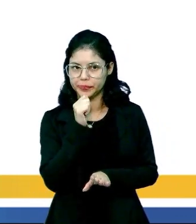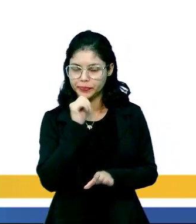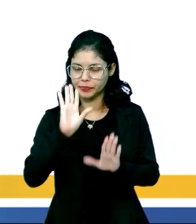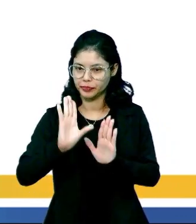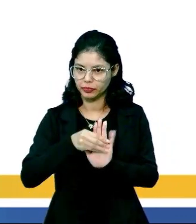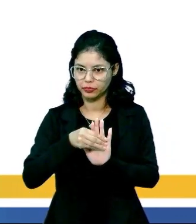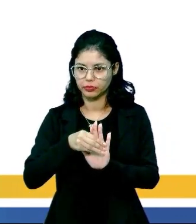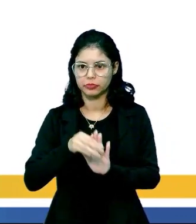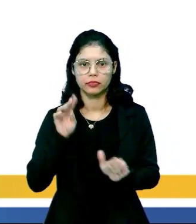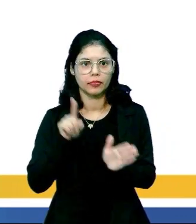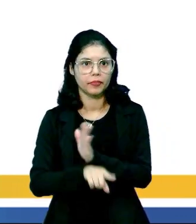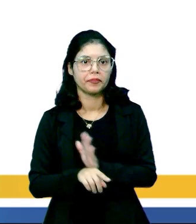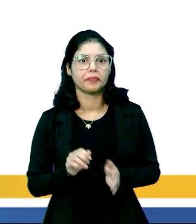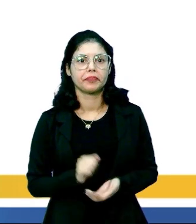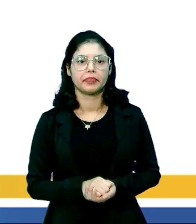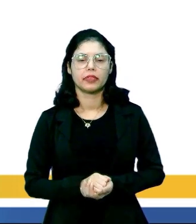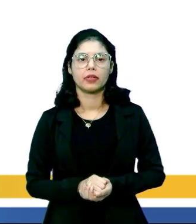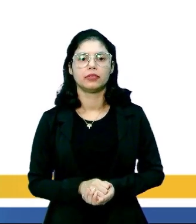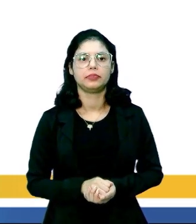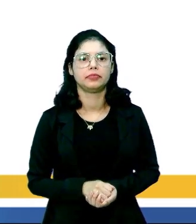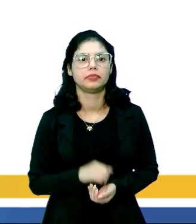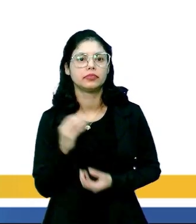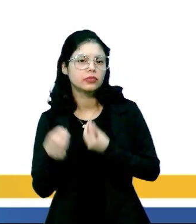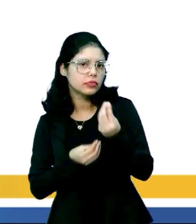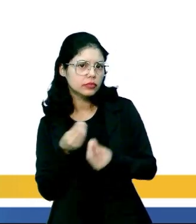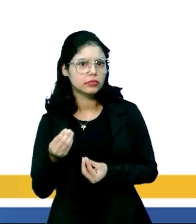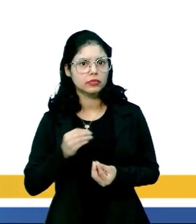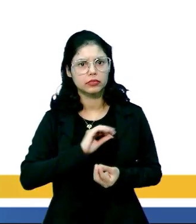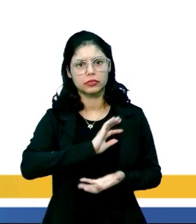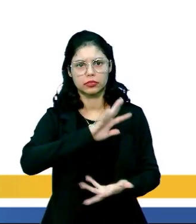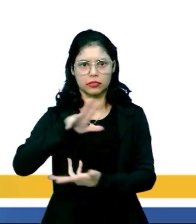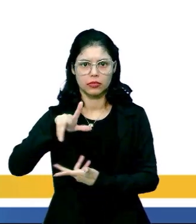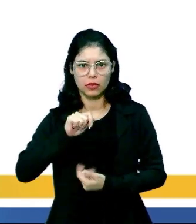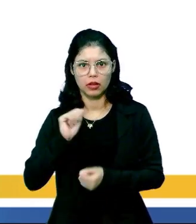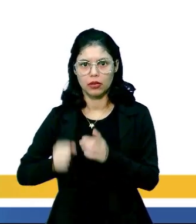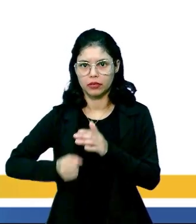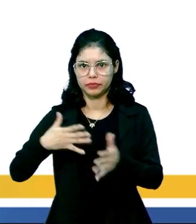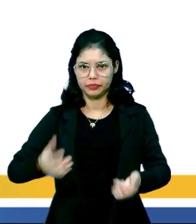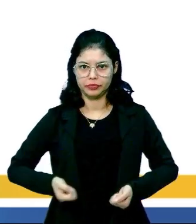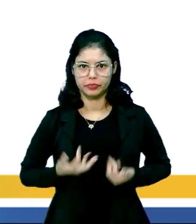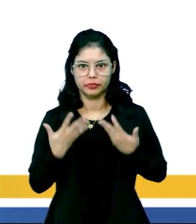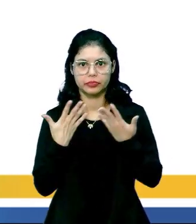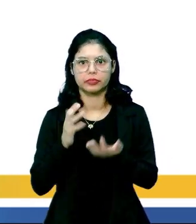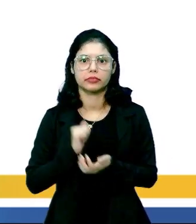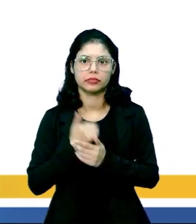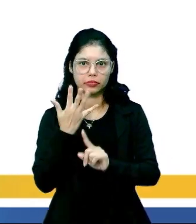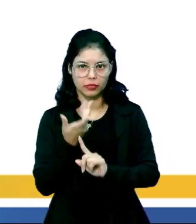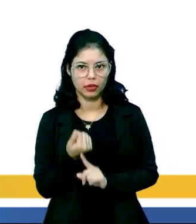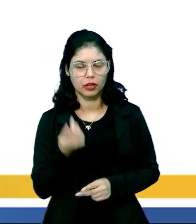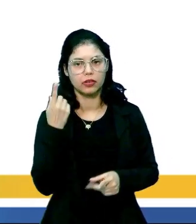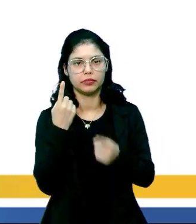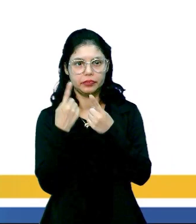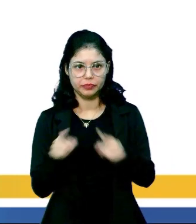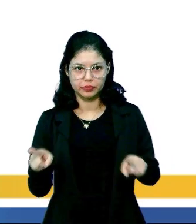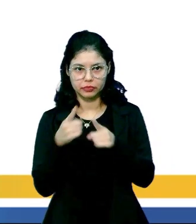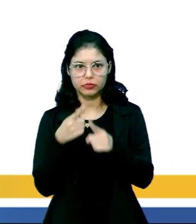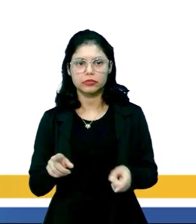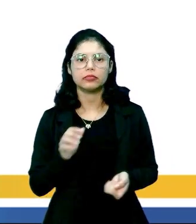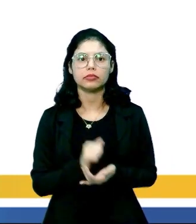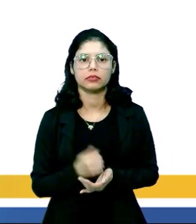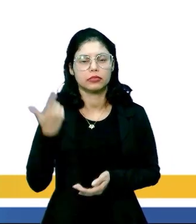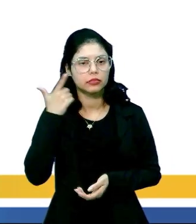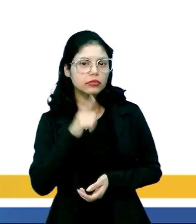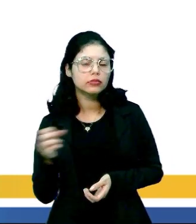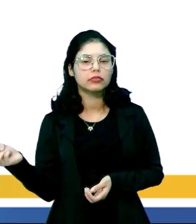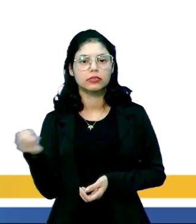encaixar na questão nós temos ali com a globalização muitas manifestações artísticas como a